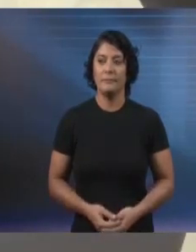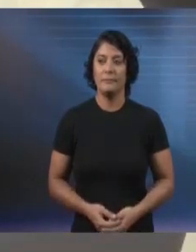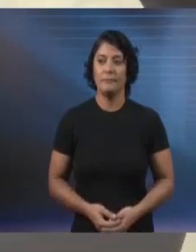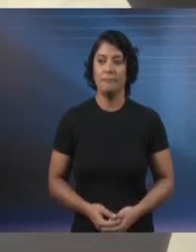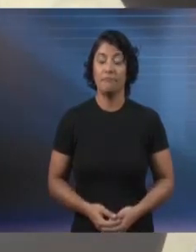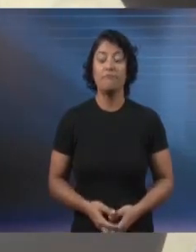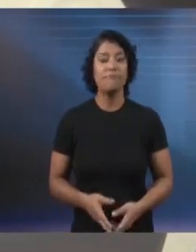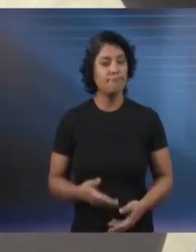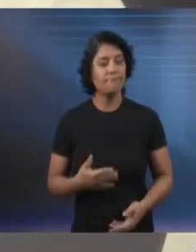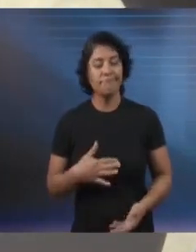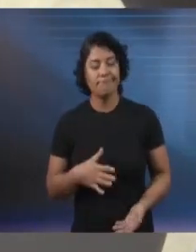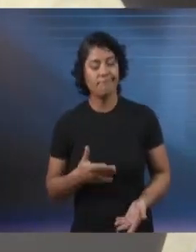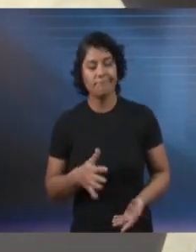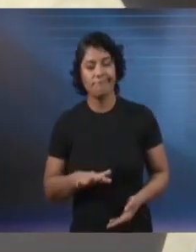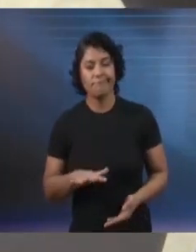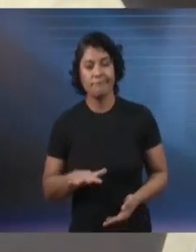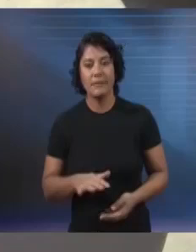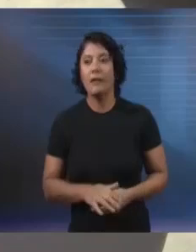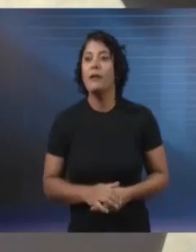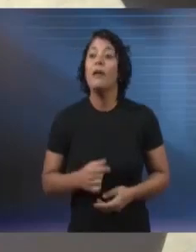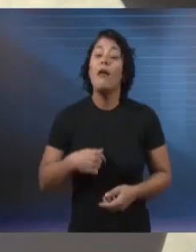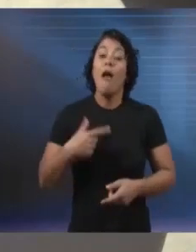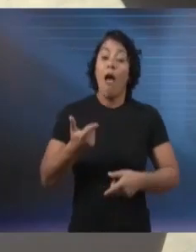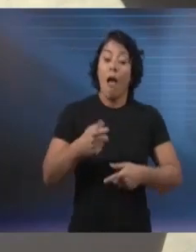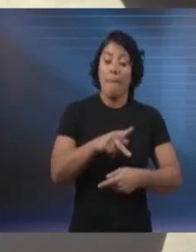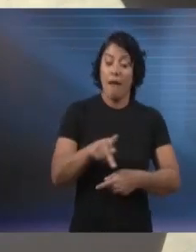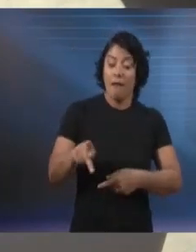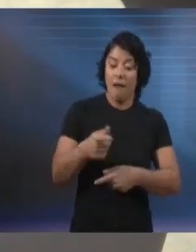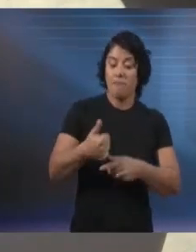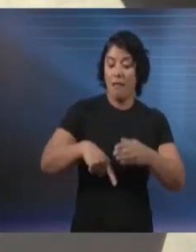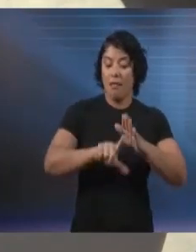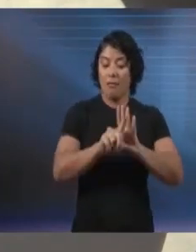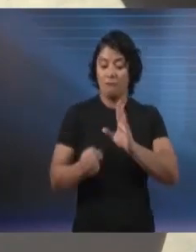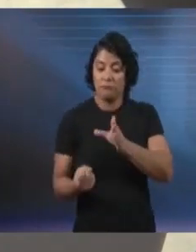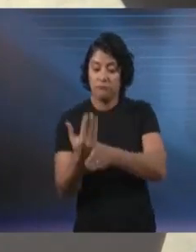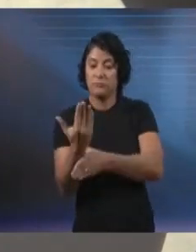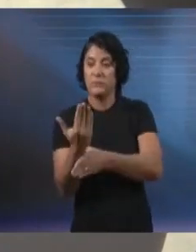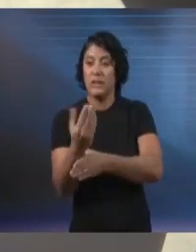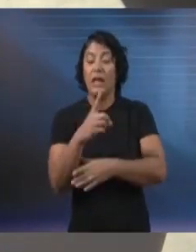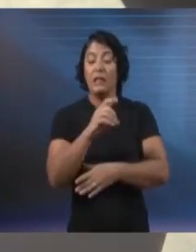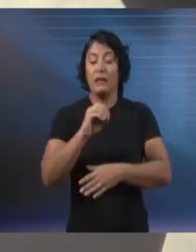Tranquilo. Além disso, senhor presidente, nós criamos a Lei Estadual